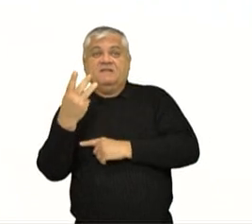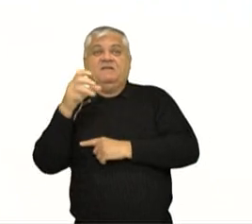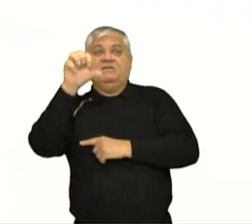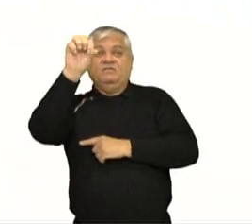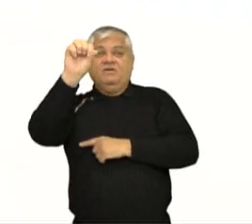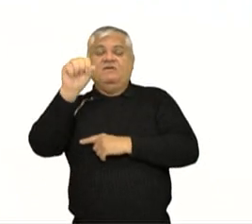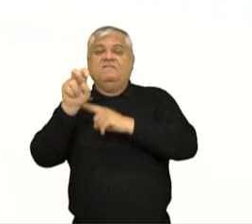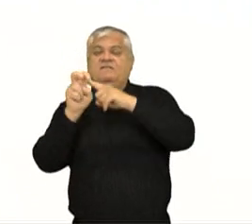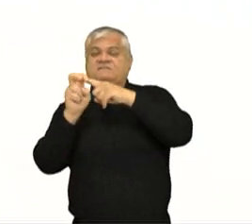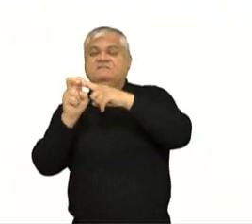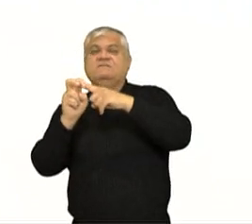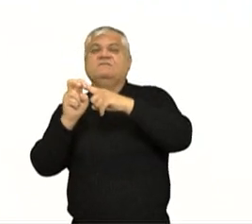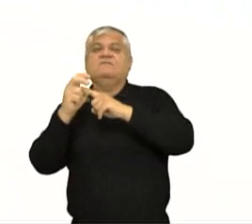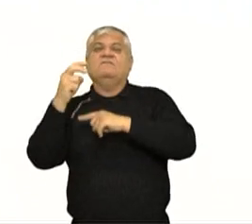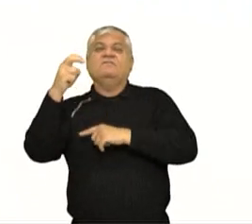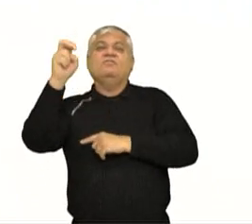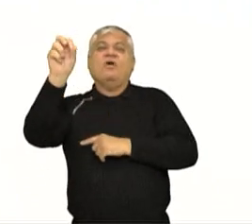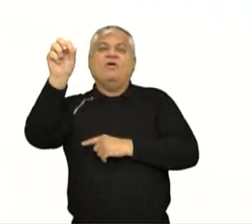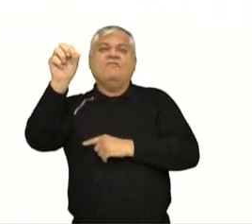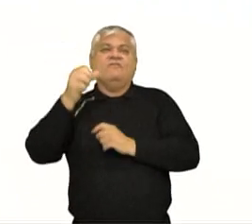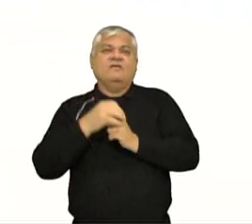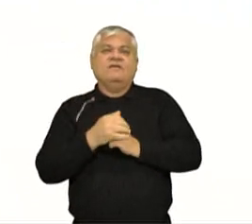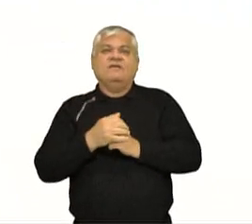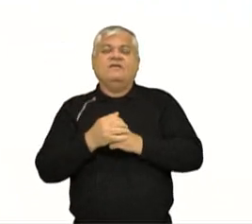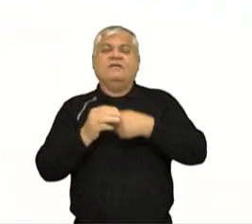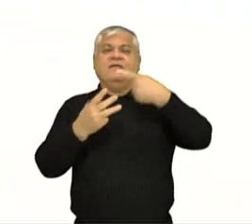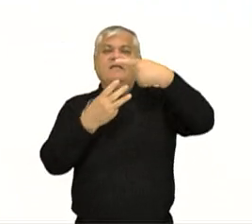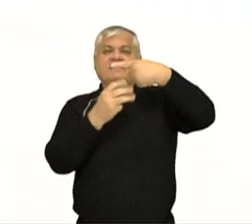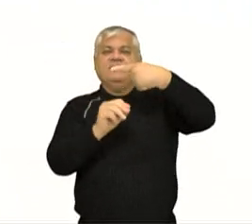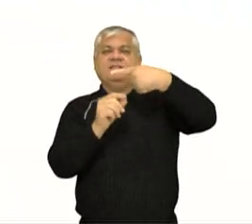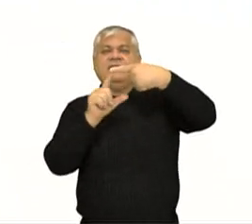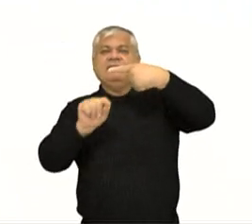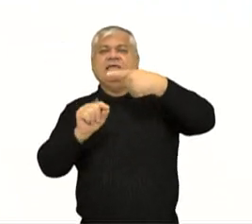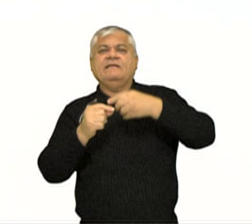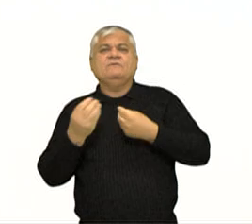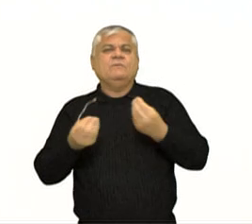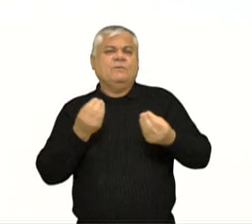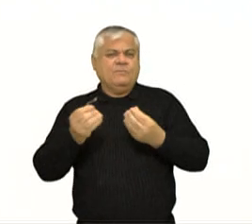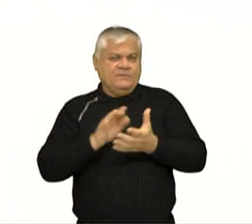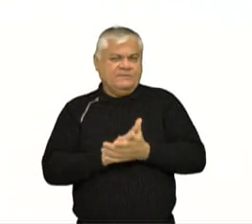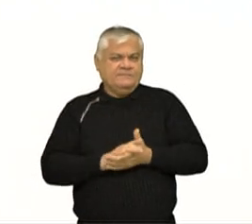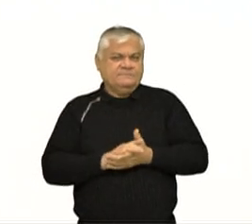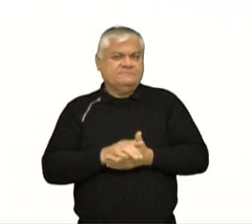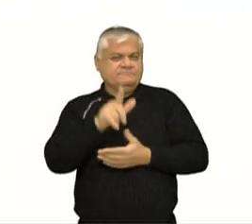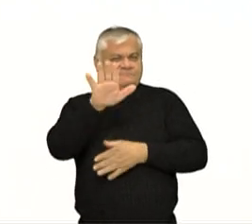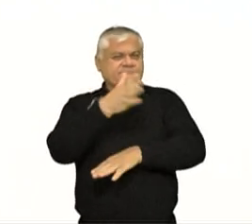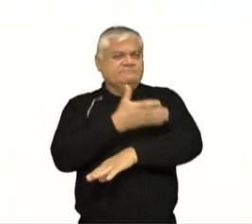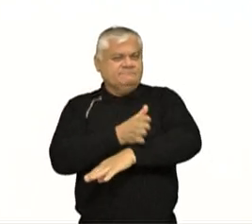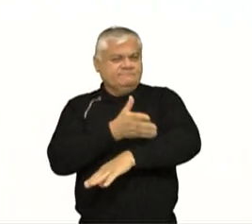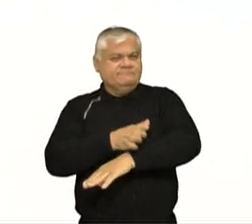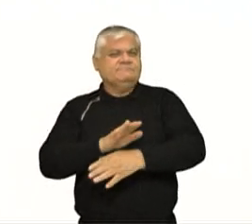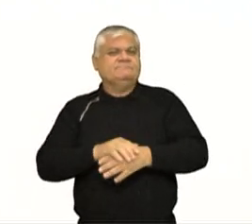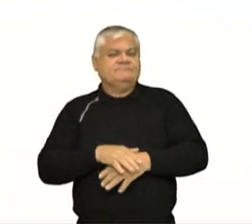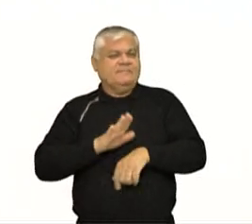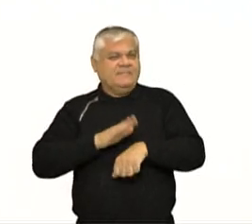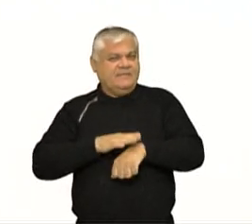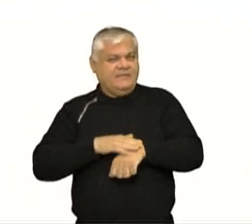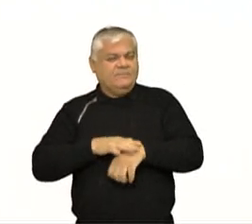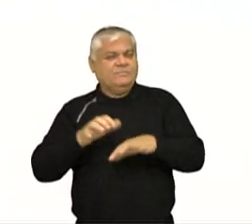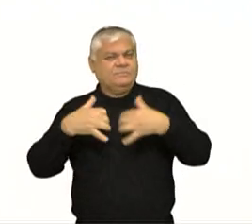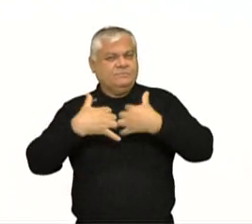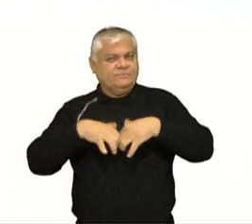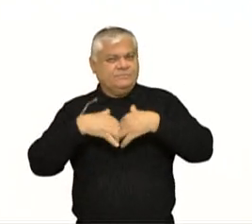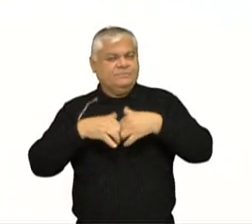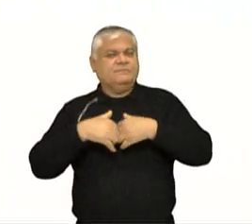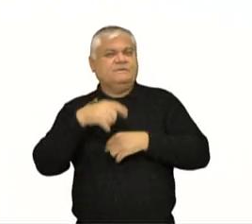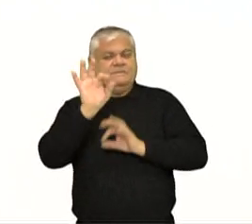a 9, vezes 5 elevado a 9, sobre 30 elevado a 10. Vamos lá? A professora vai dar um tempinho